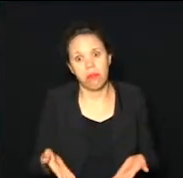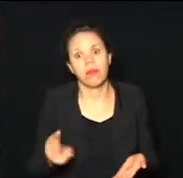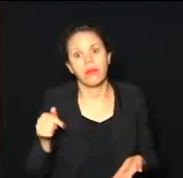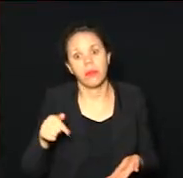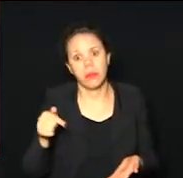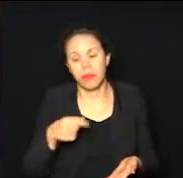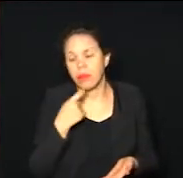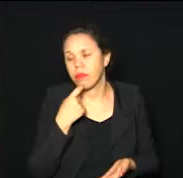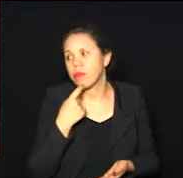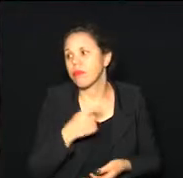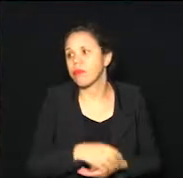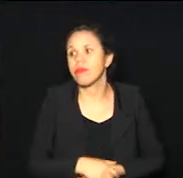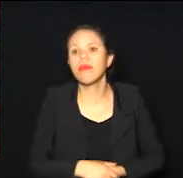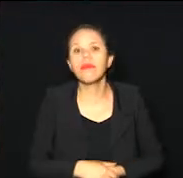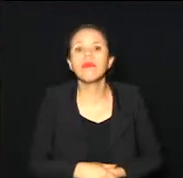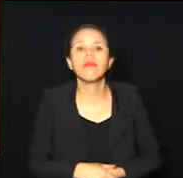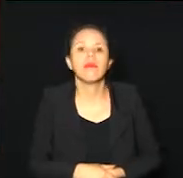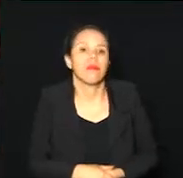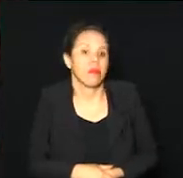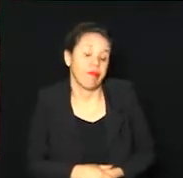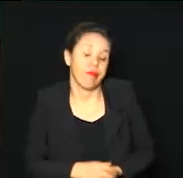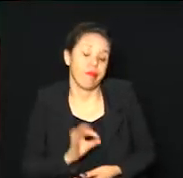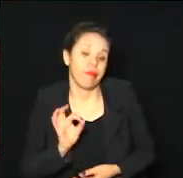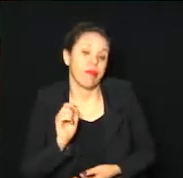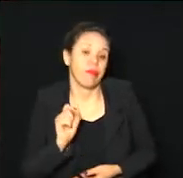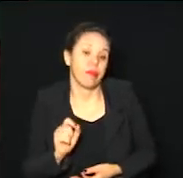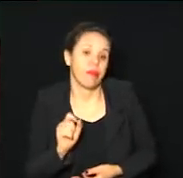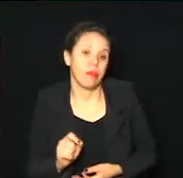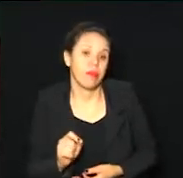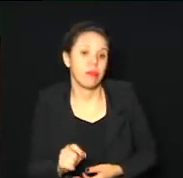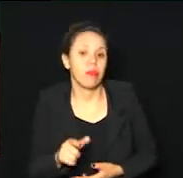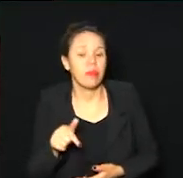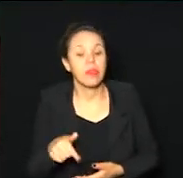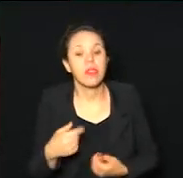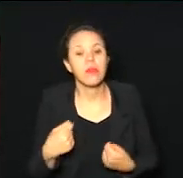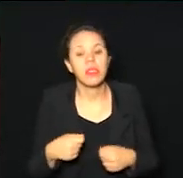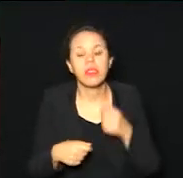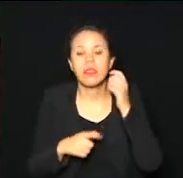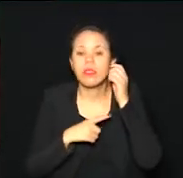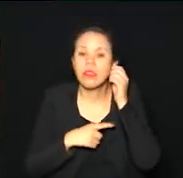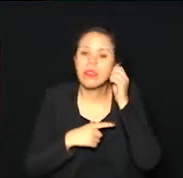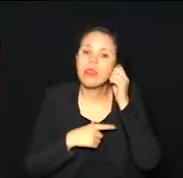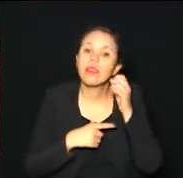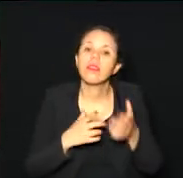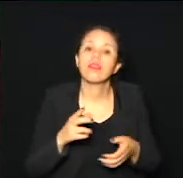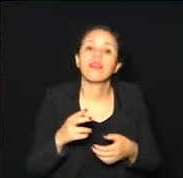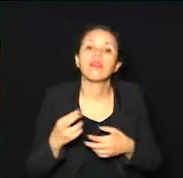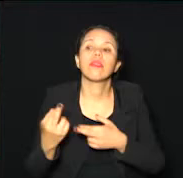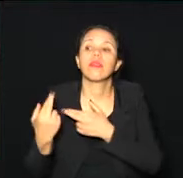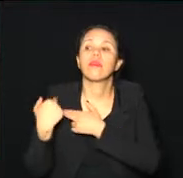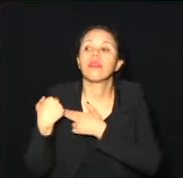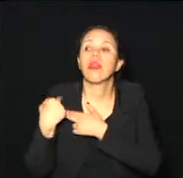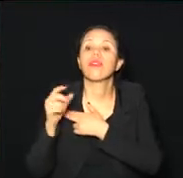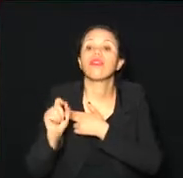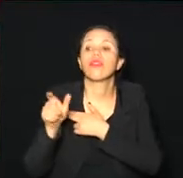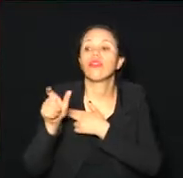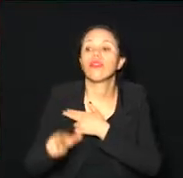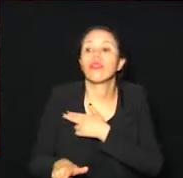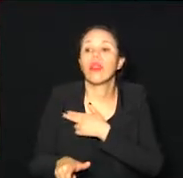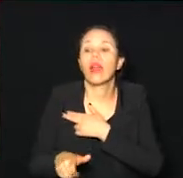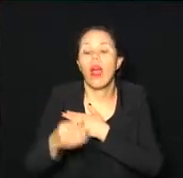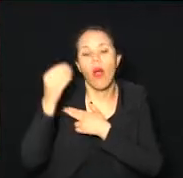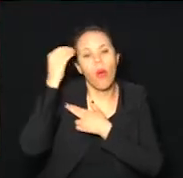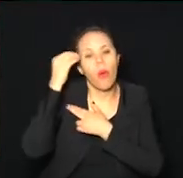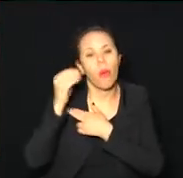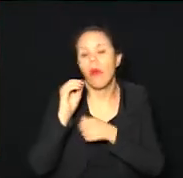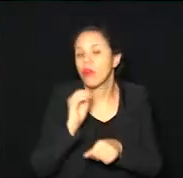né? Então, está certo quem diz que deveria ser responsabilizado aquele que não